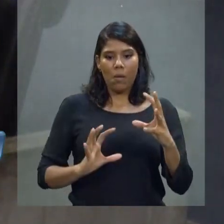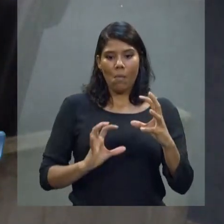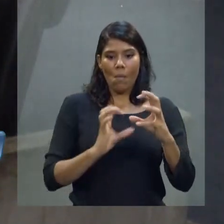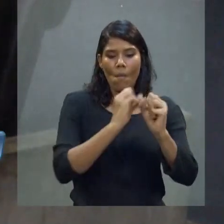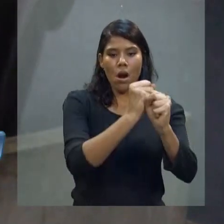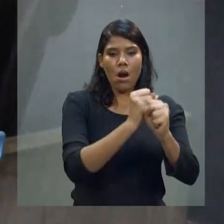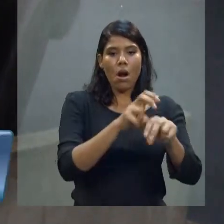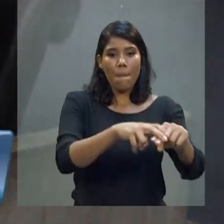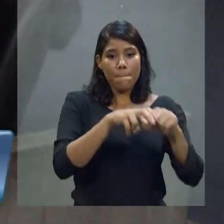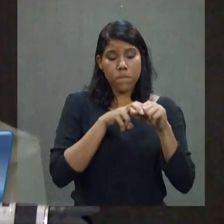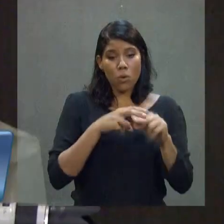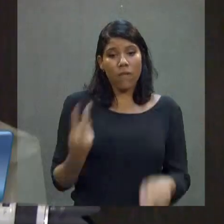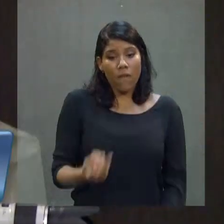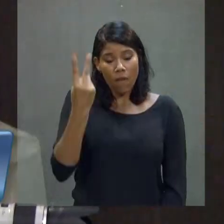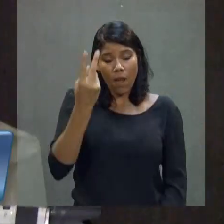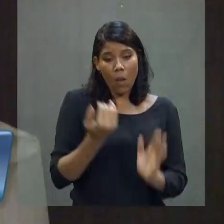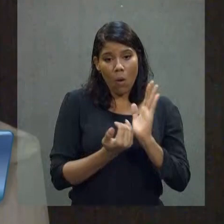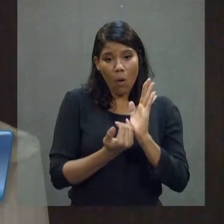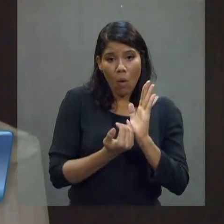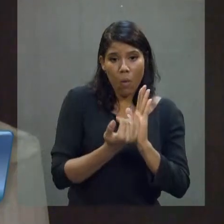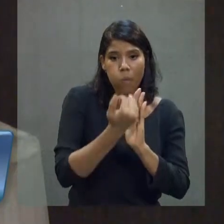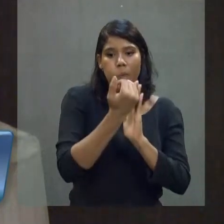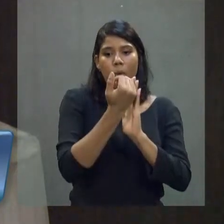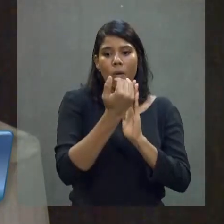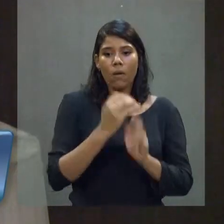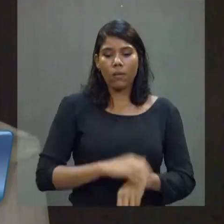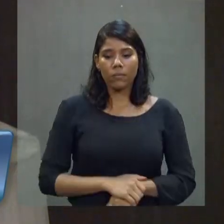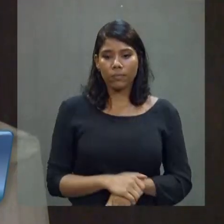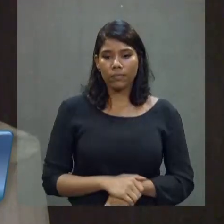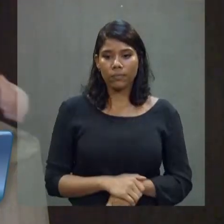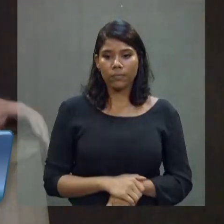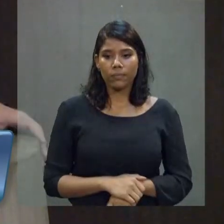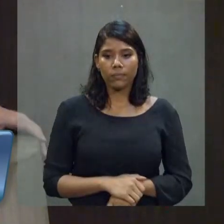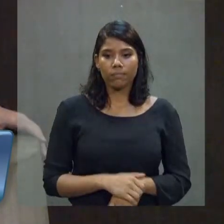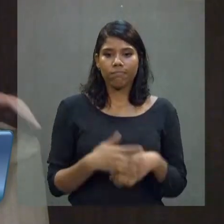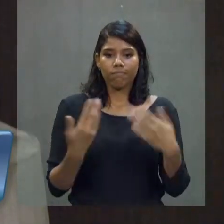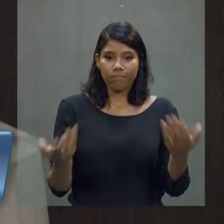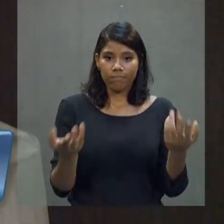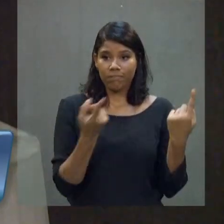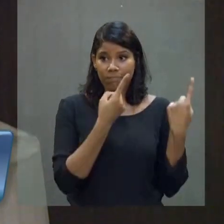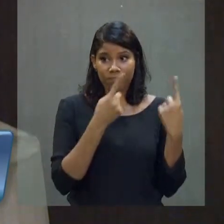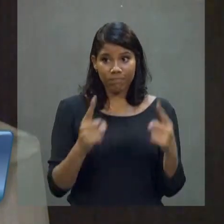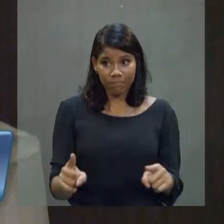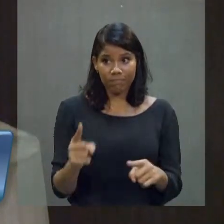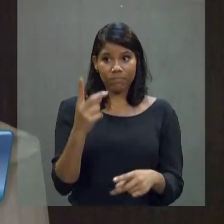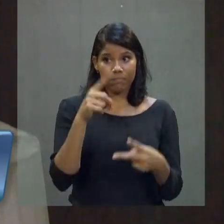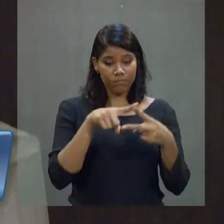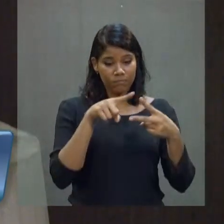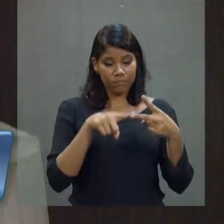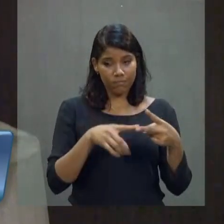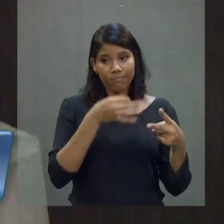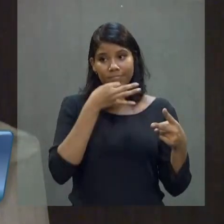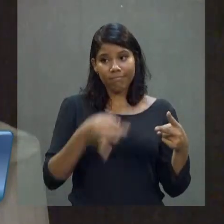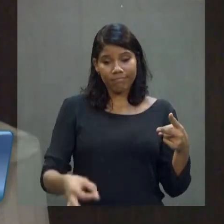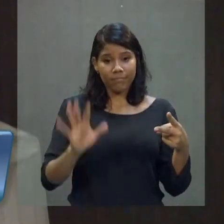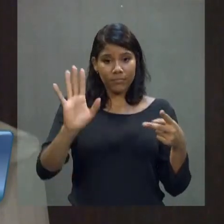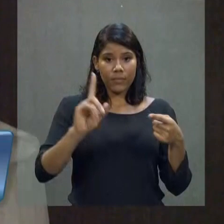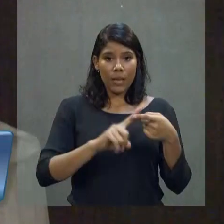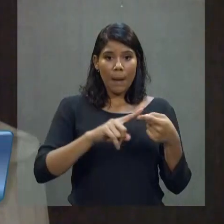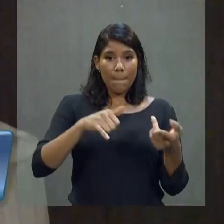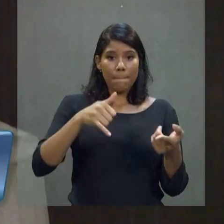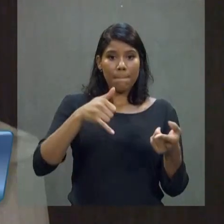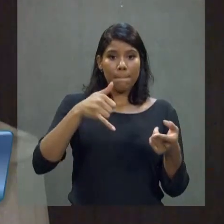exorbitante. Deputado, eu me permito discordar de Vossa Excelência em 2 aspectos. Primeiro,